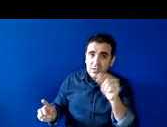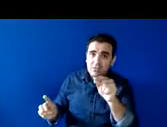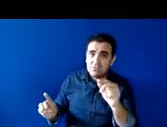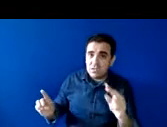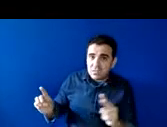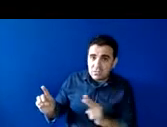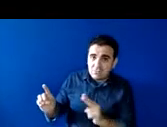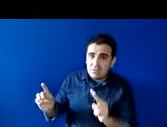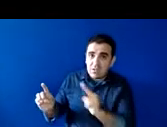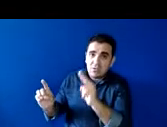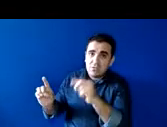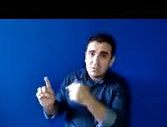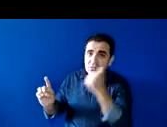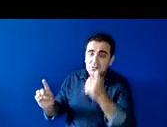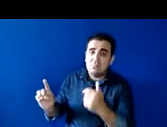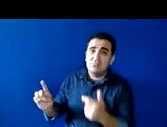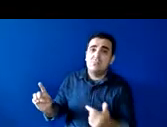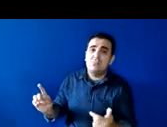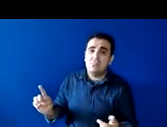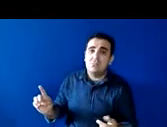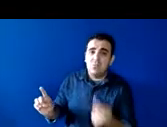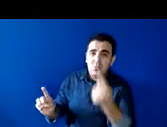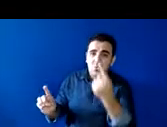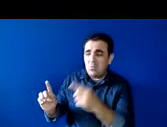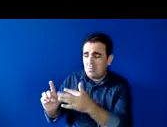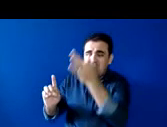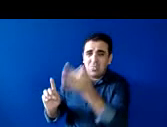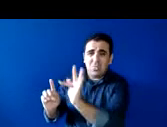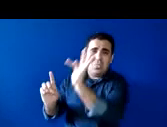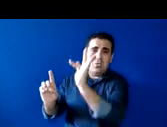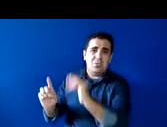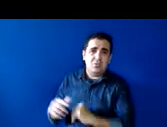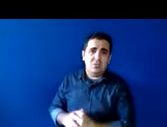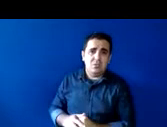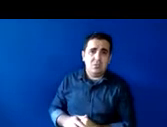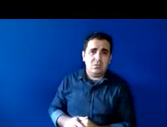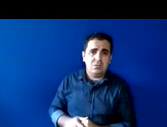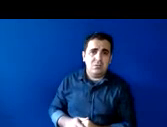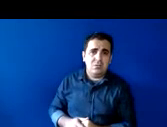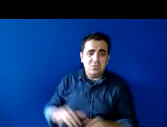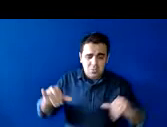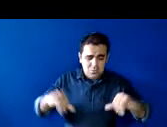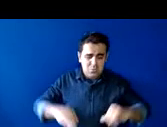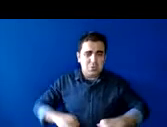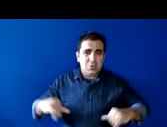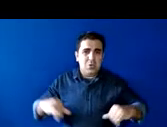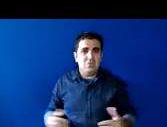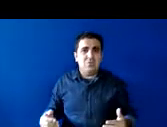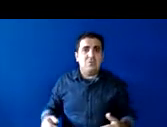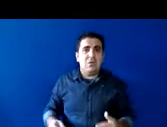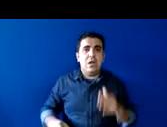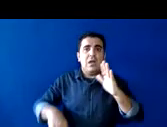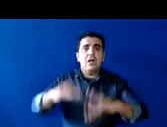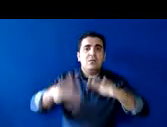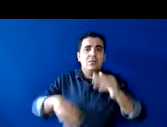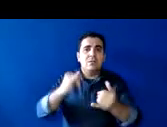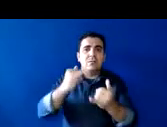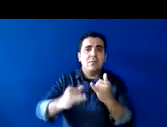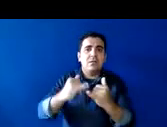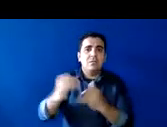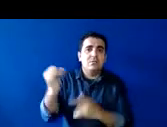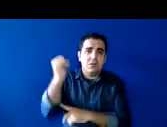de uma mulher, né? Uma queixa de uma dor, uma queixa de um sofrimento, leva ao